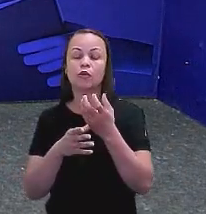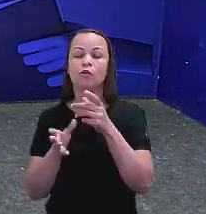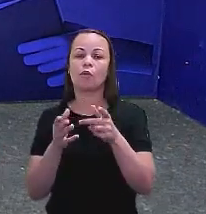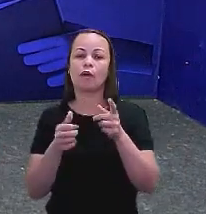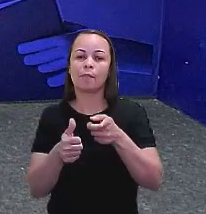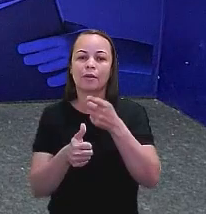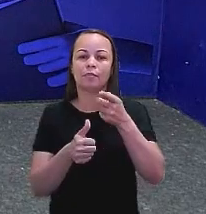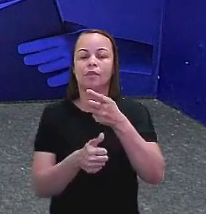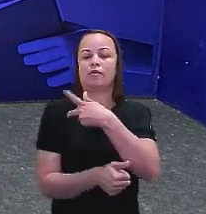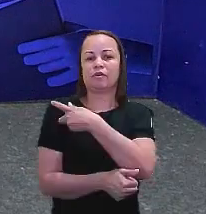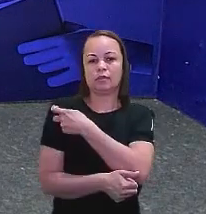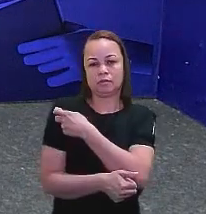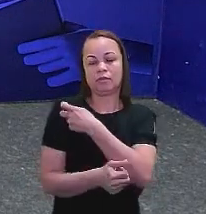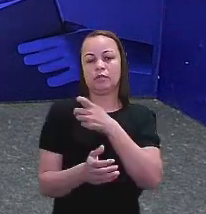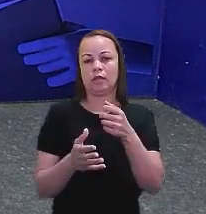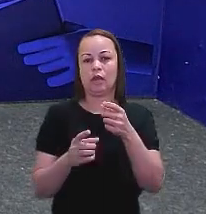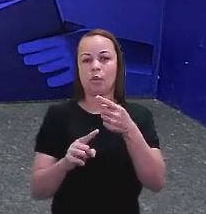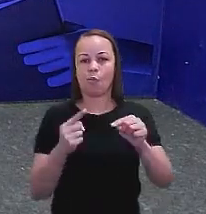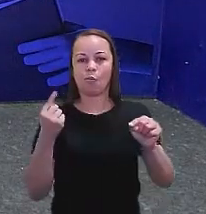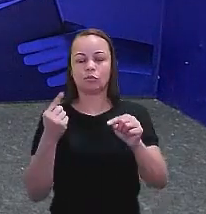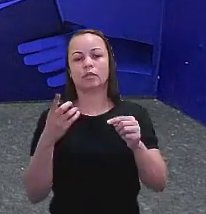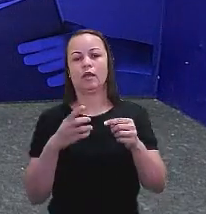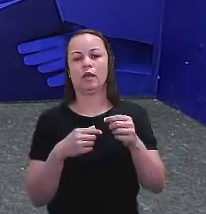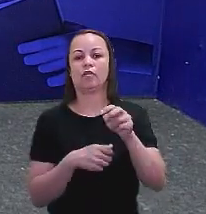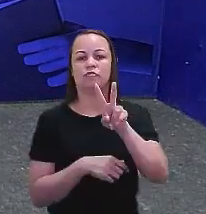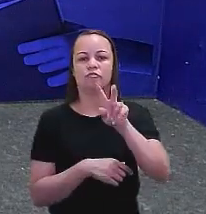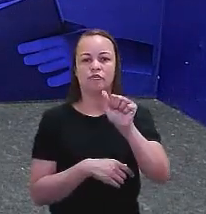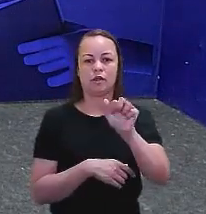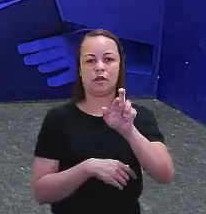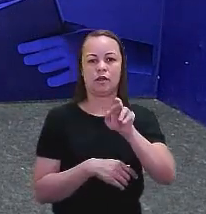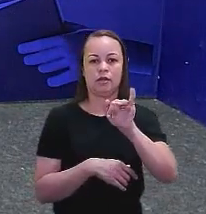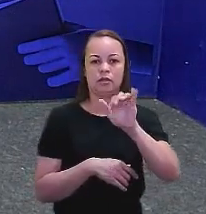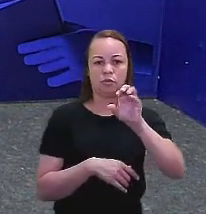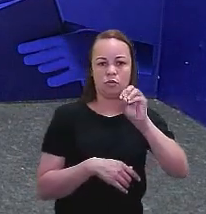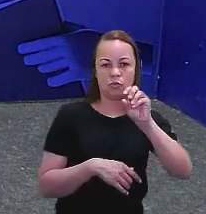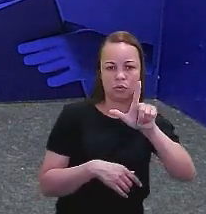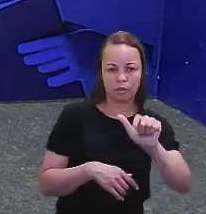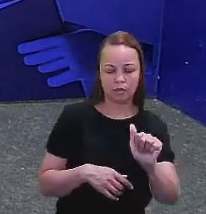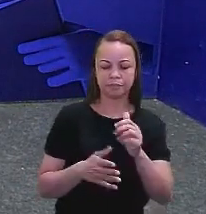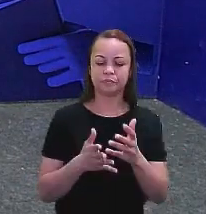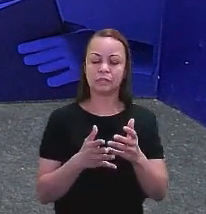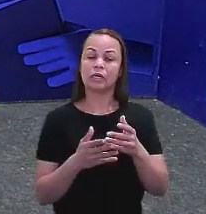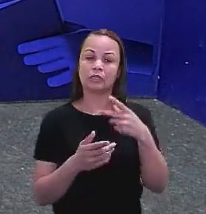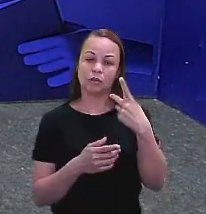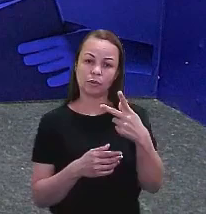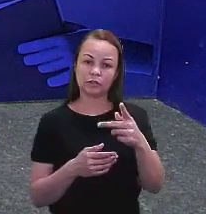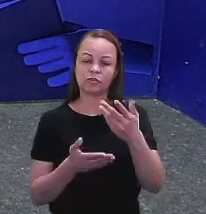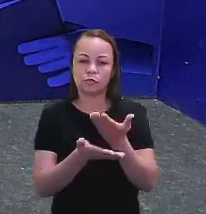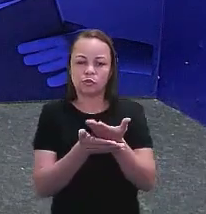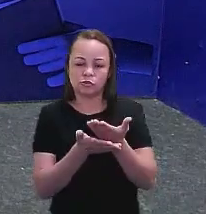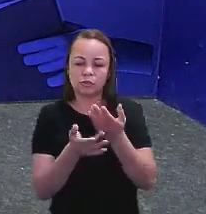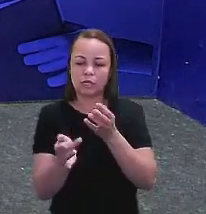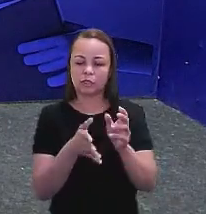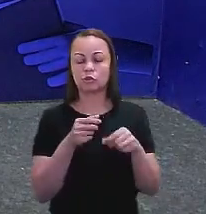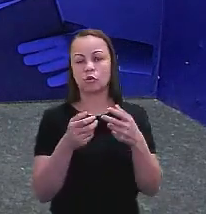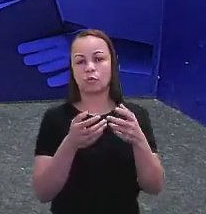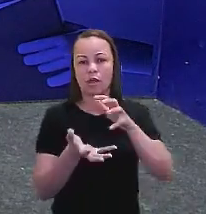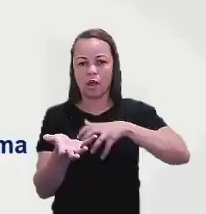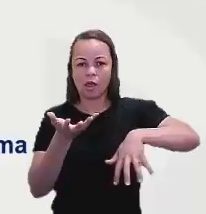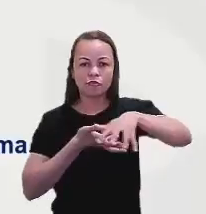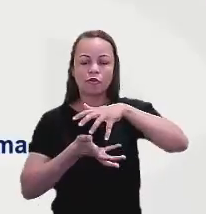vacina contra a varíola. Então, vamos conhecer hoje esse episódio, né, que ocorreu no Rio de Janeiro, que foi a revolta das